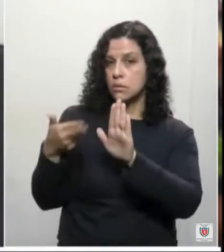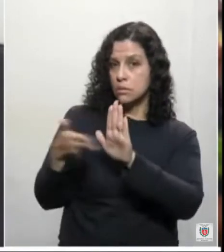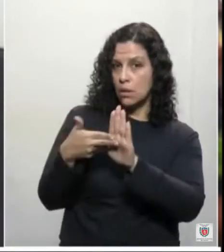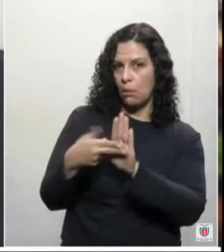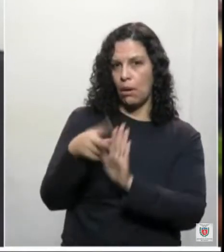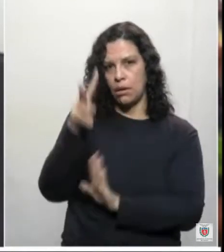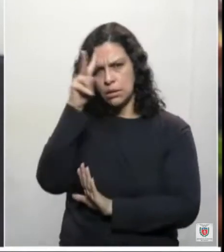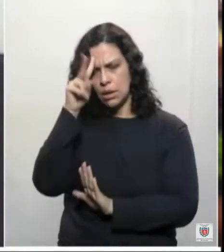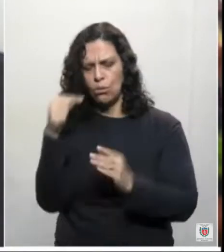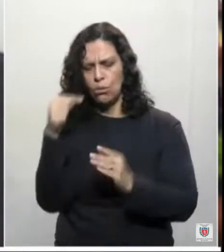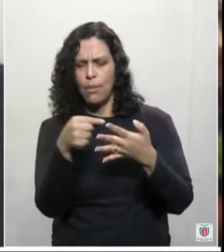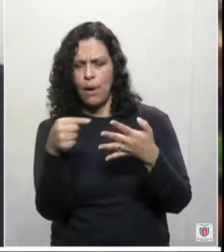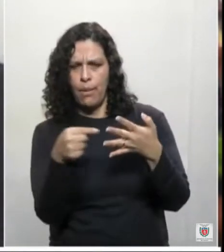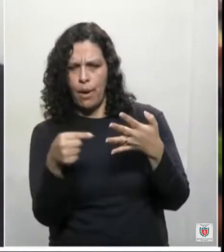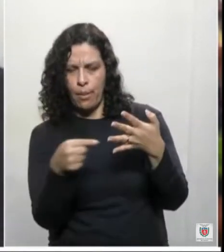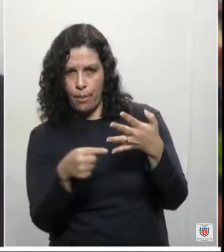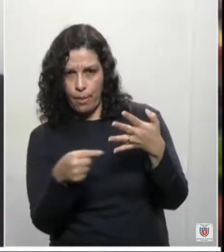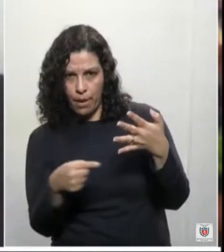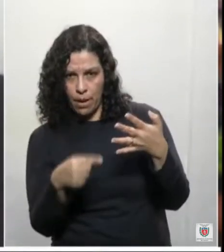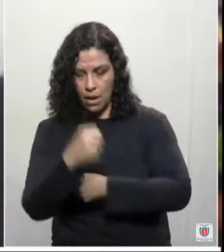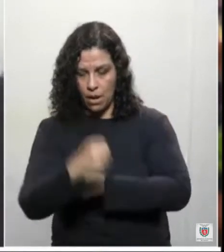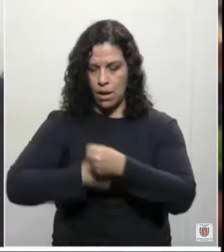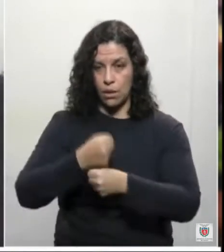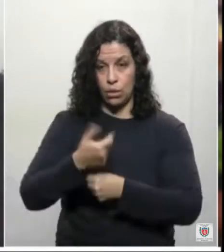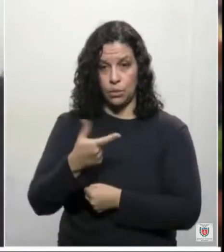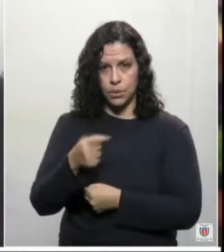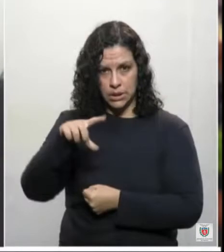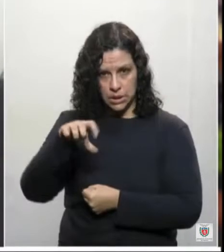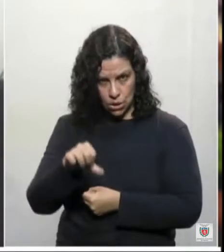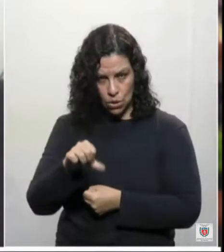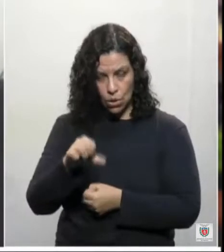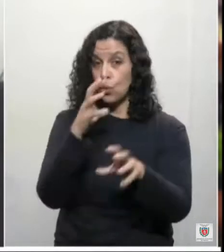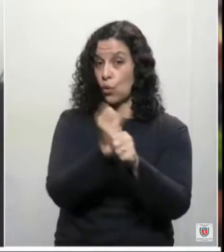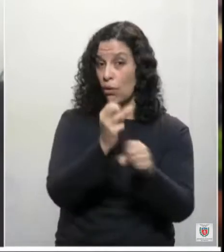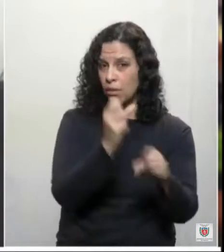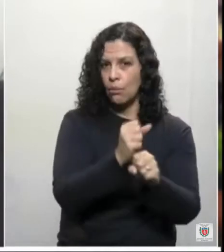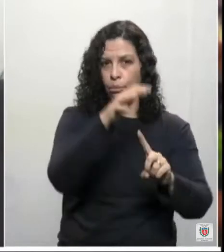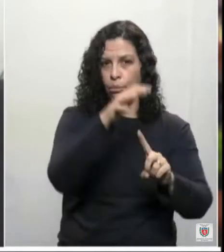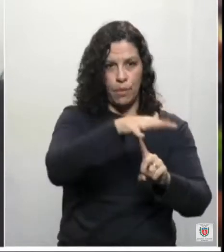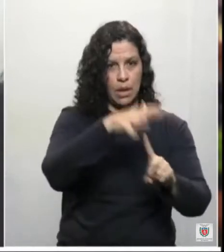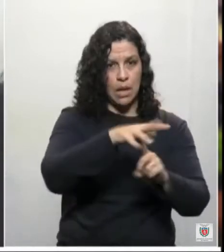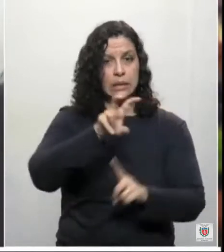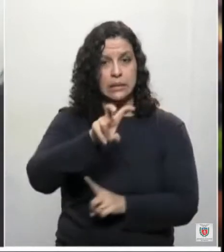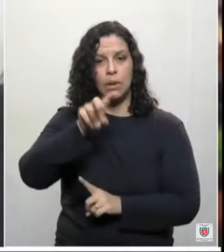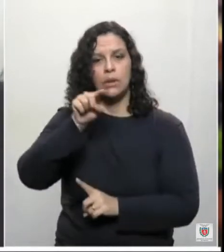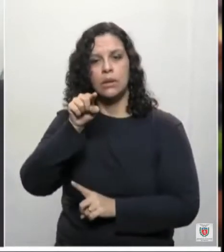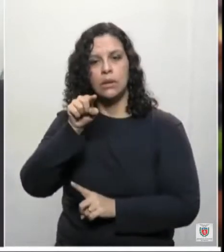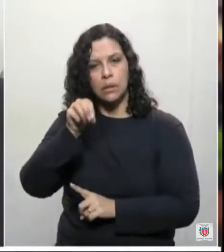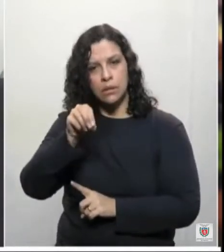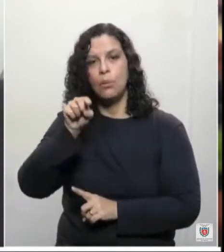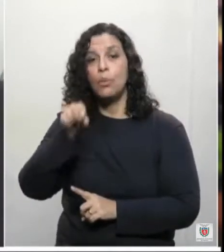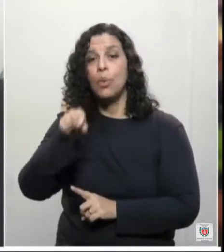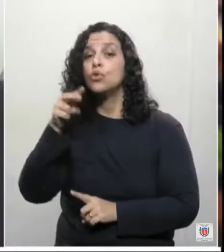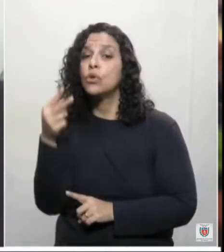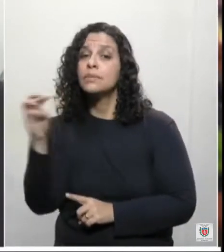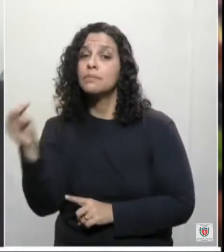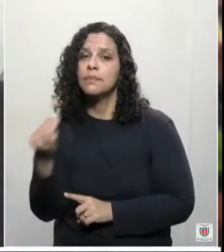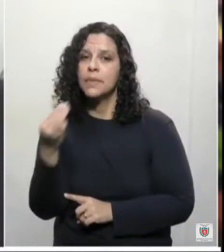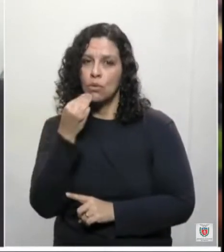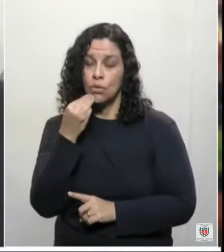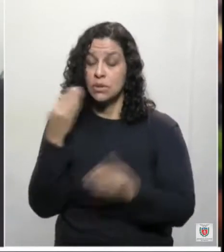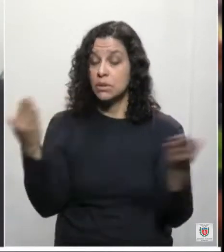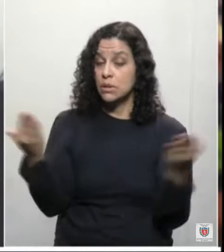segunda-feira, vários pontos. Em 2019, a receita corrente realizada do Paraná foi de 50,2 bilhões. A LDO de 2020